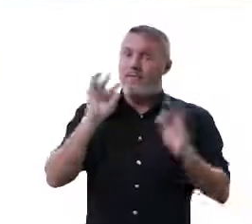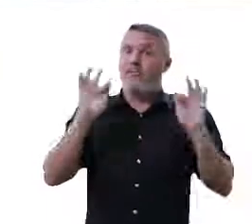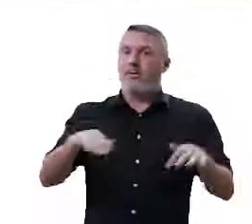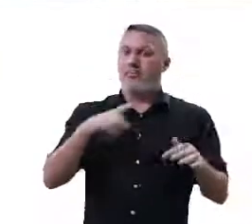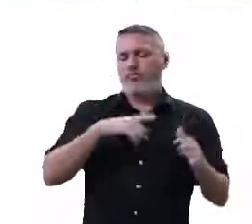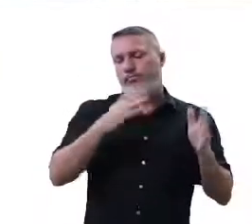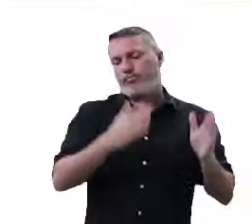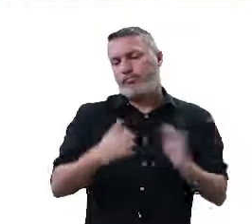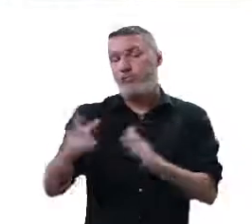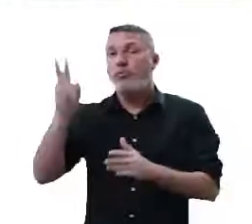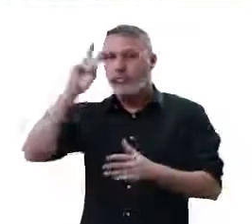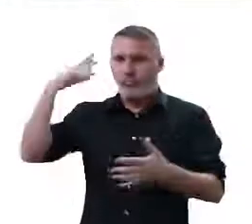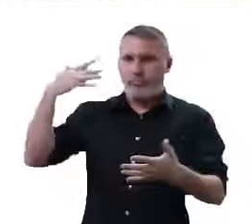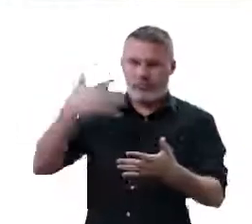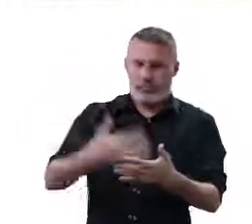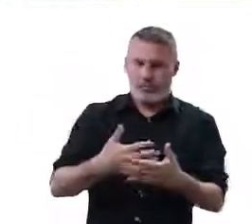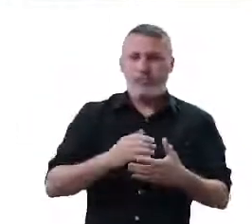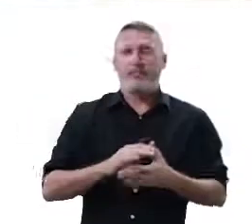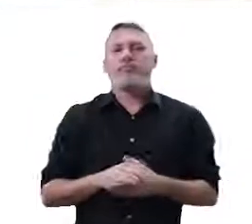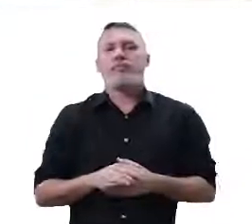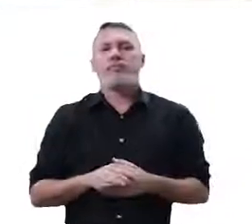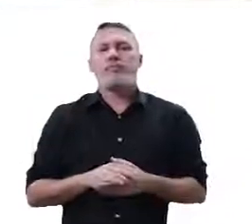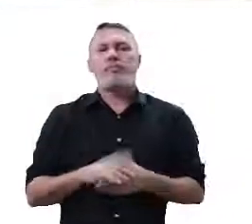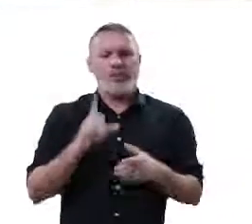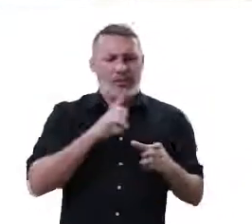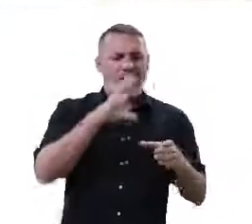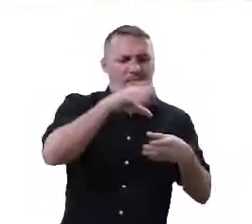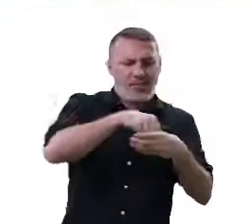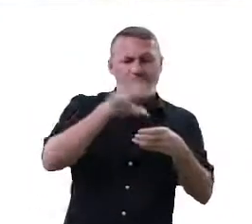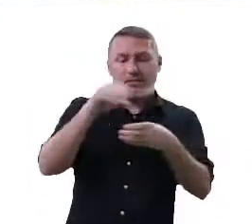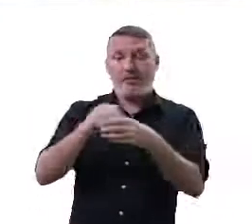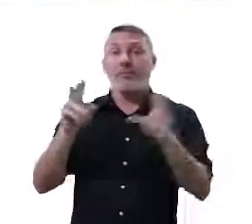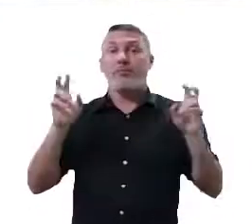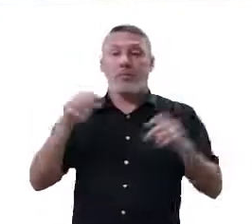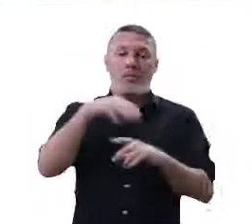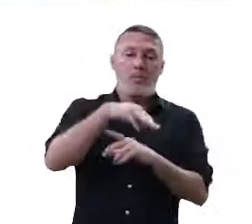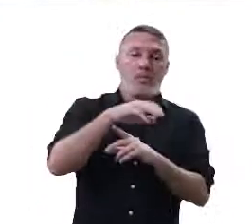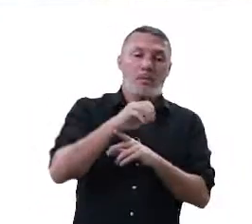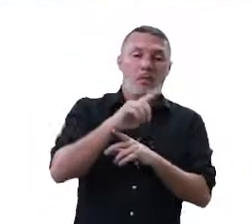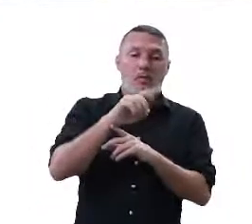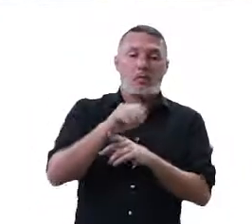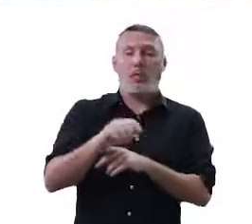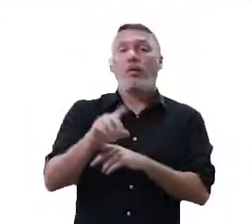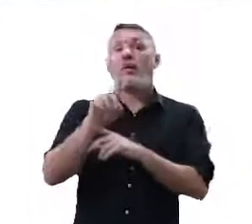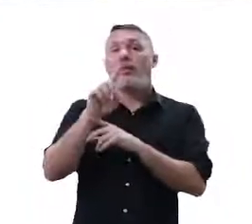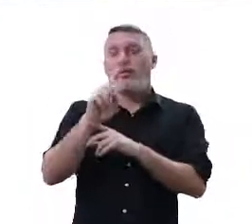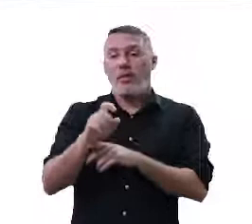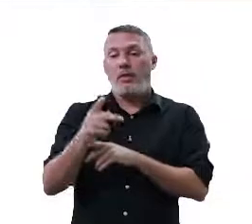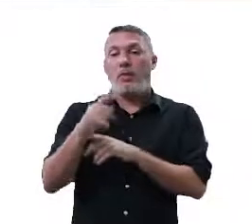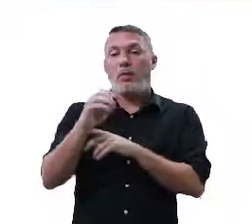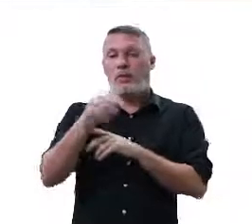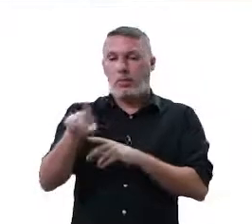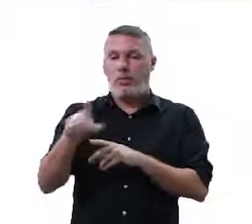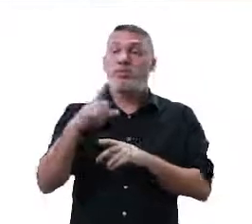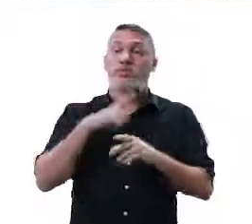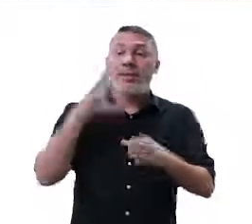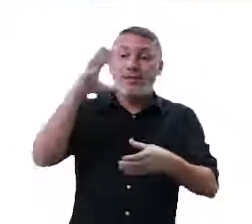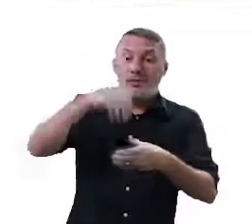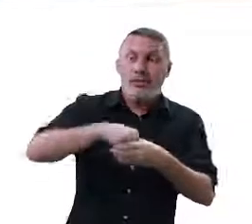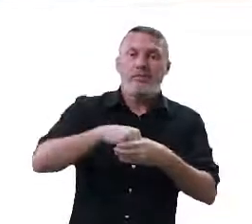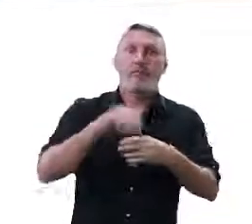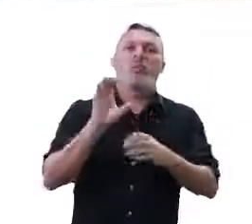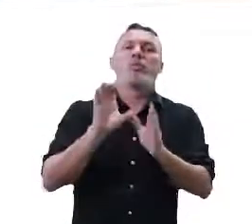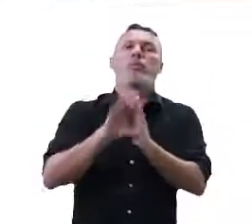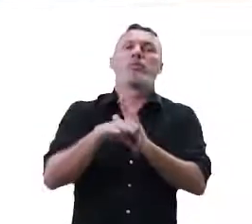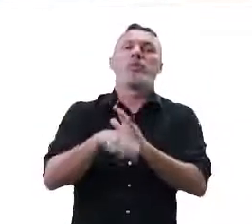certo? Então essa é a fase histórica. Aí, dentro desse modo de produção, nós temos a divisão em dois